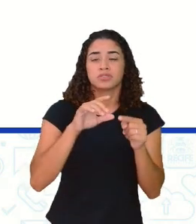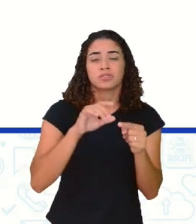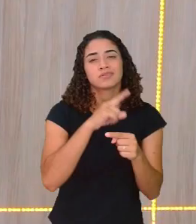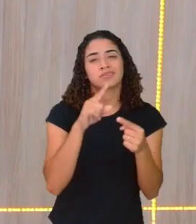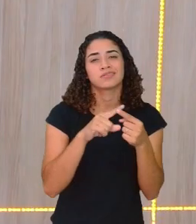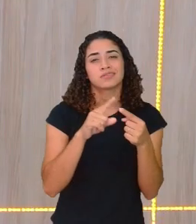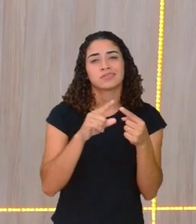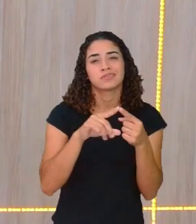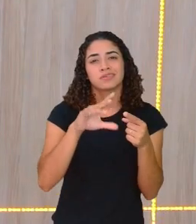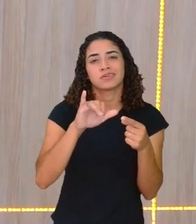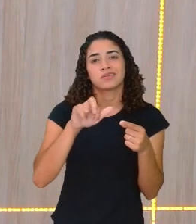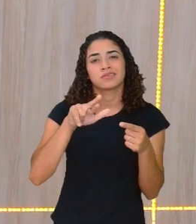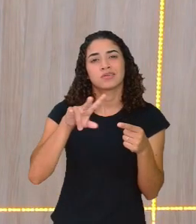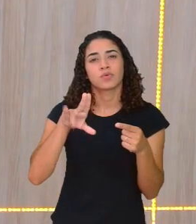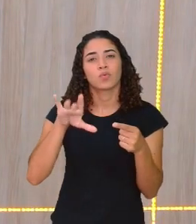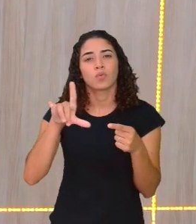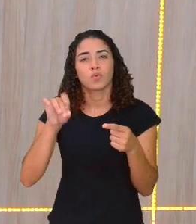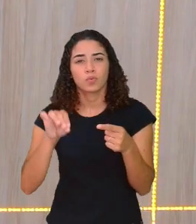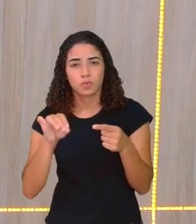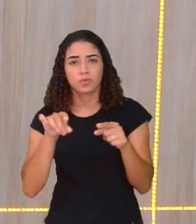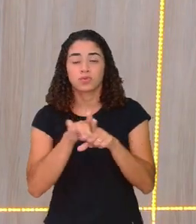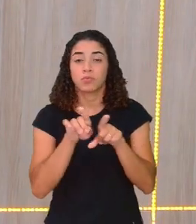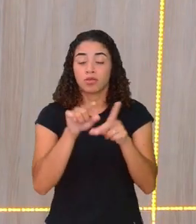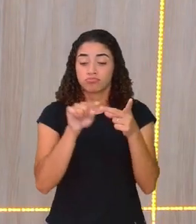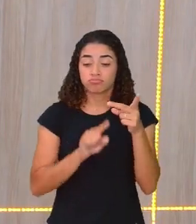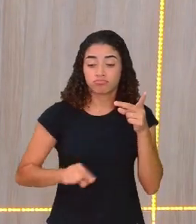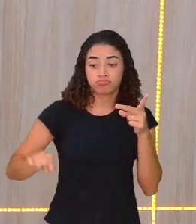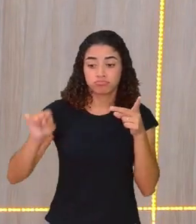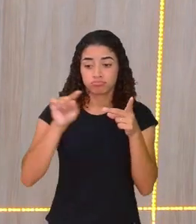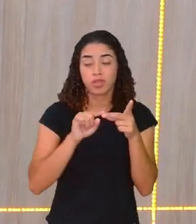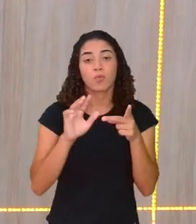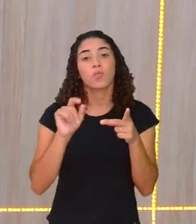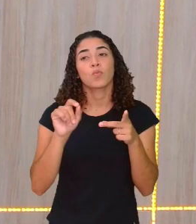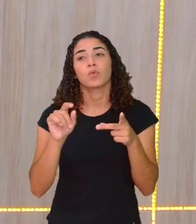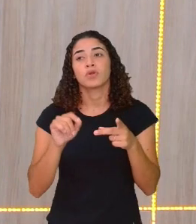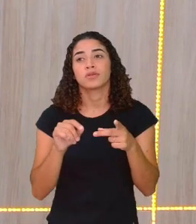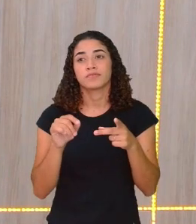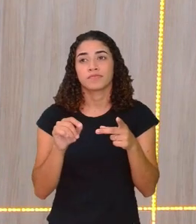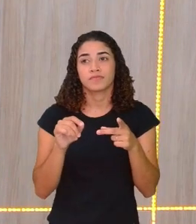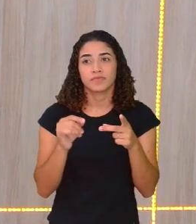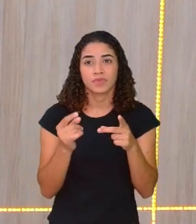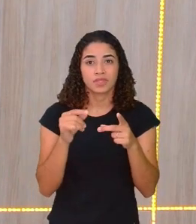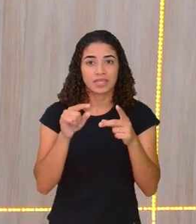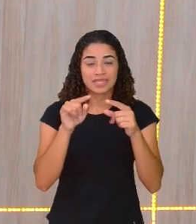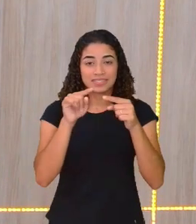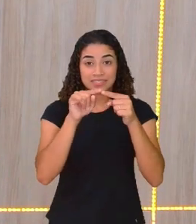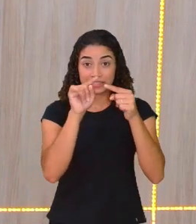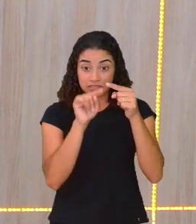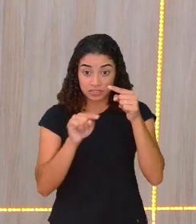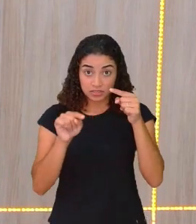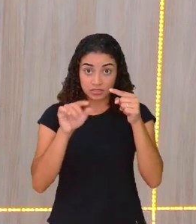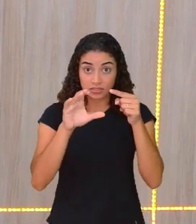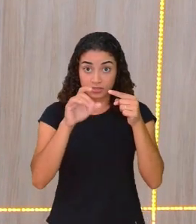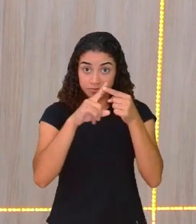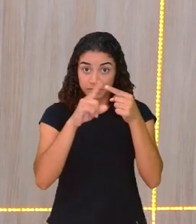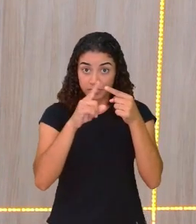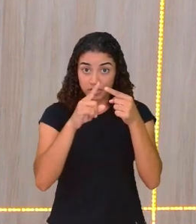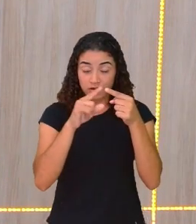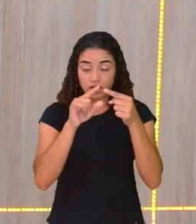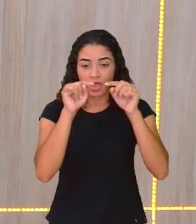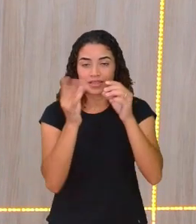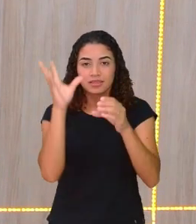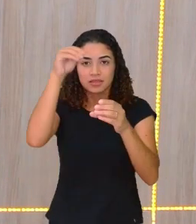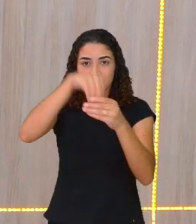diferença aí do círculo e da circunferência? O círculo é essa região aqui interna, olha. Essa região interna